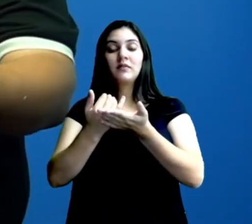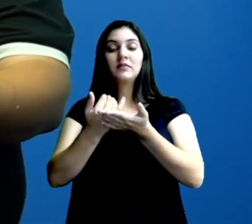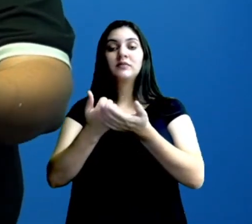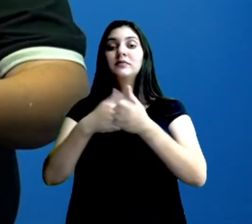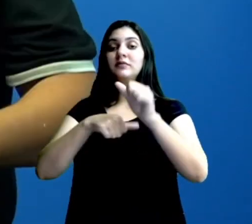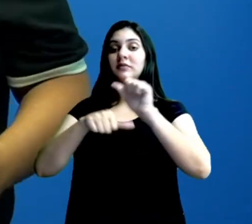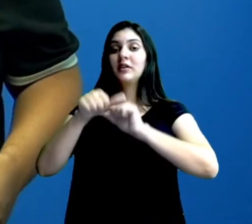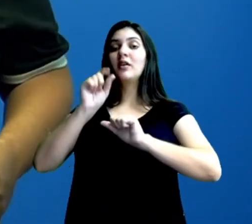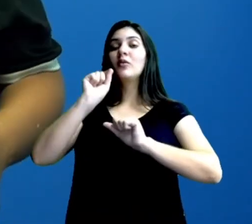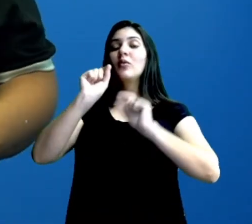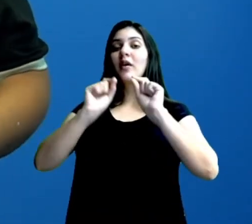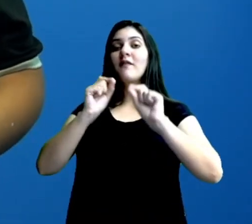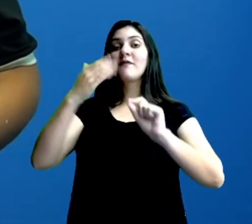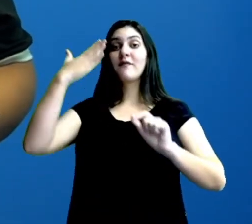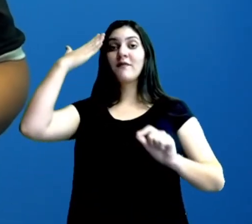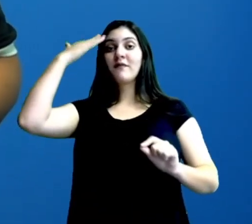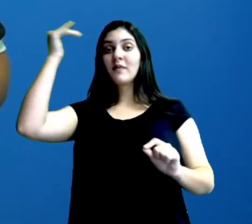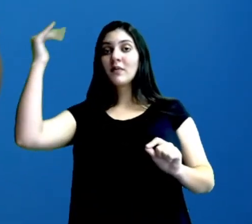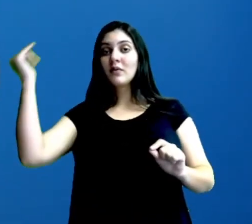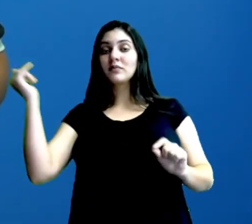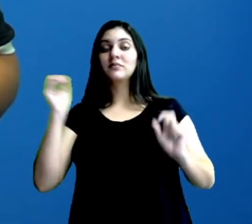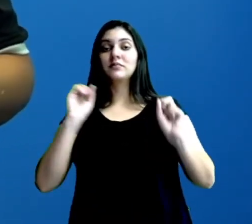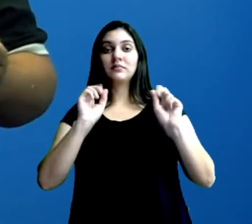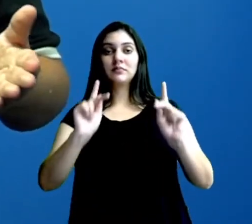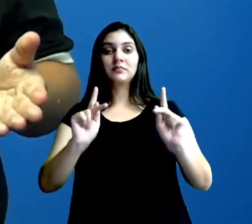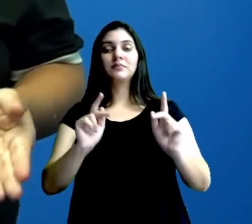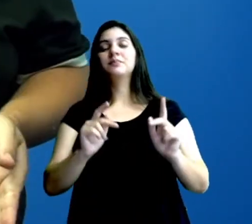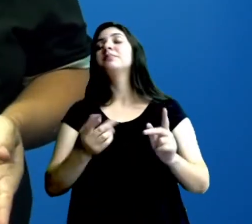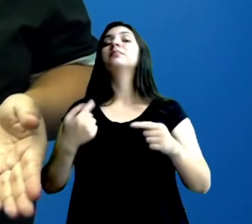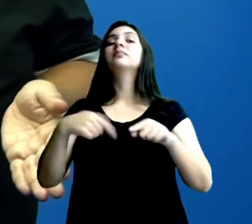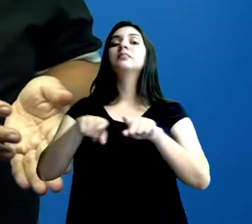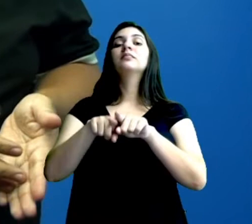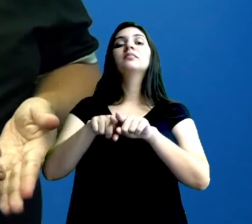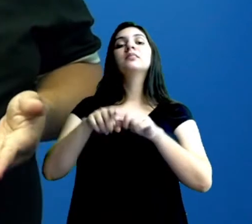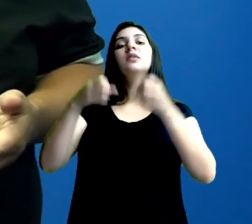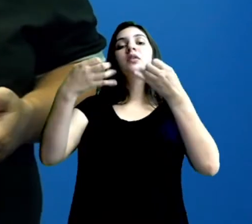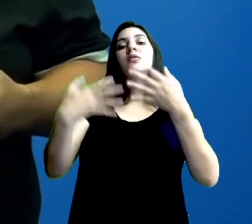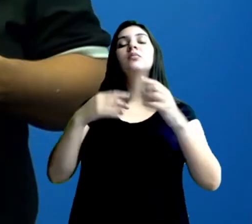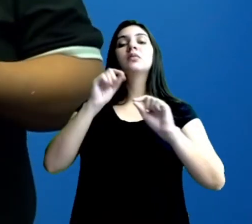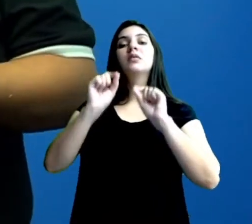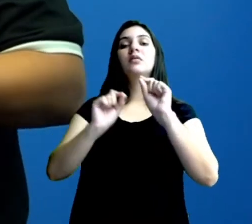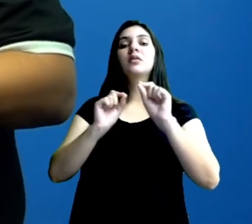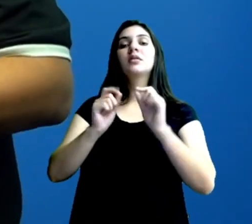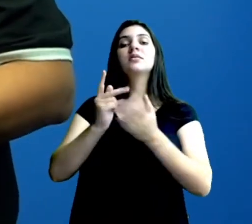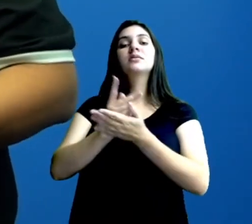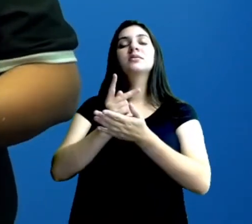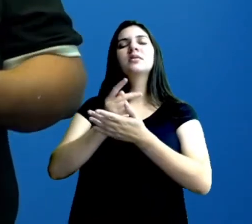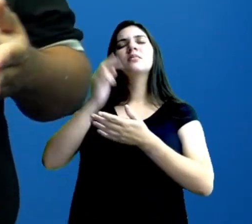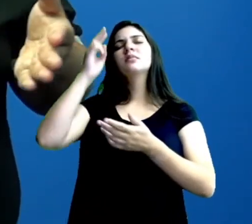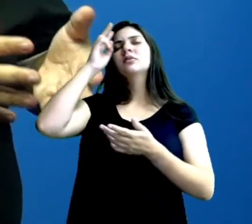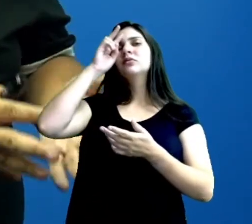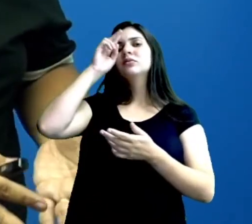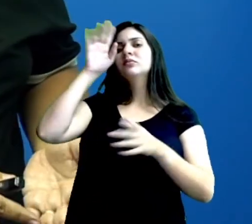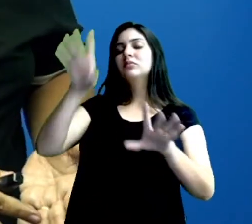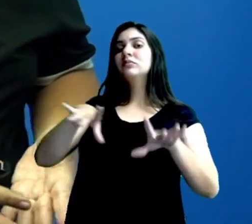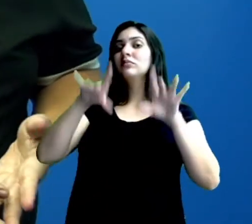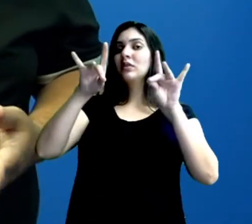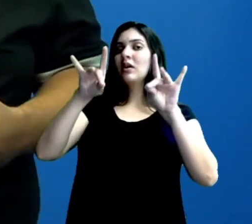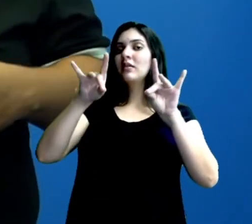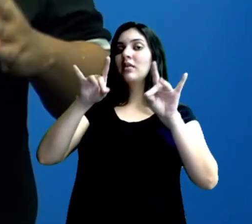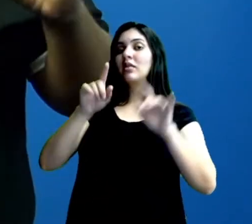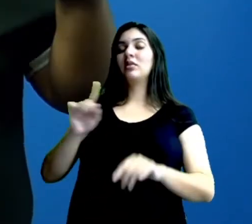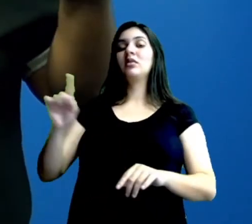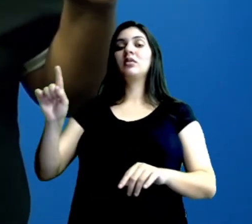tornar famosos, tá bom, gente? E, como eu disse, sempre foram chamados conto de fadas?